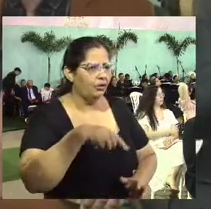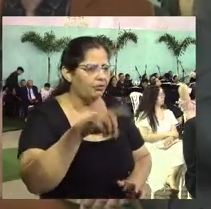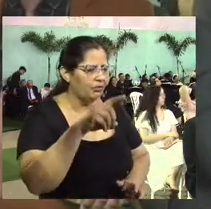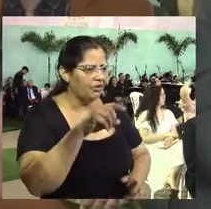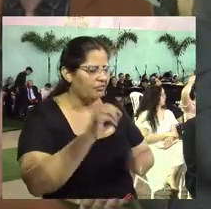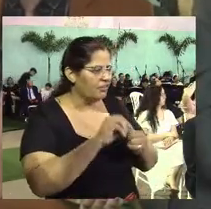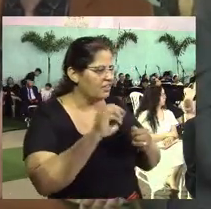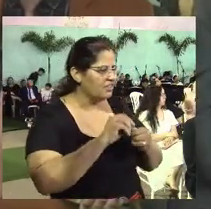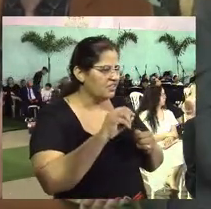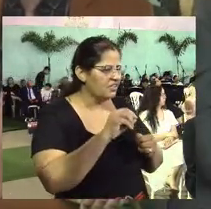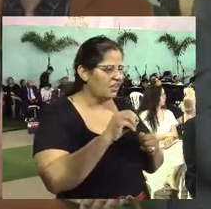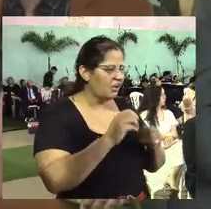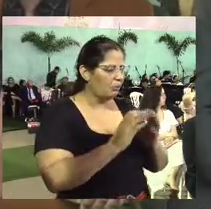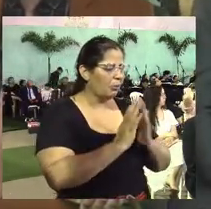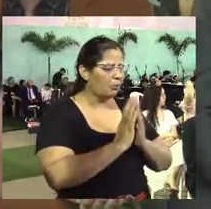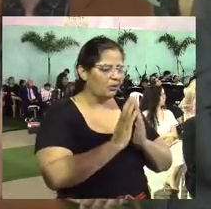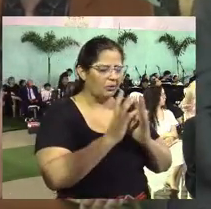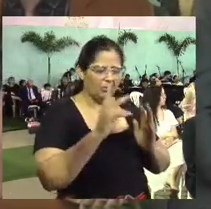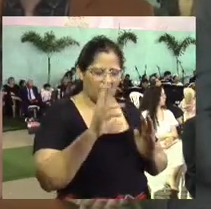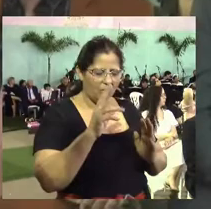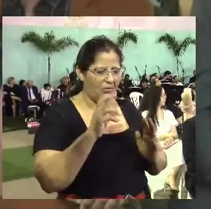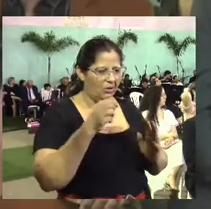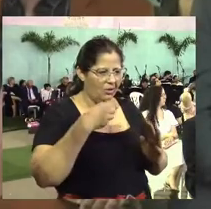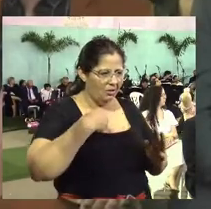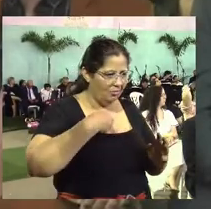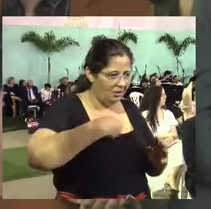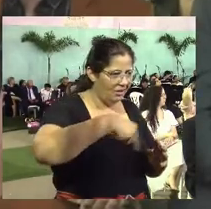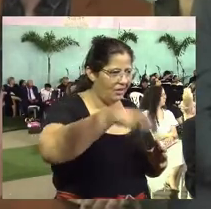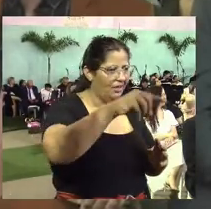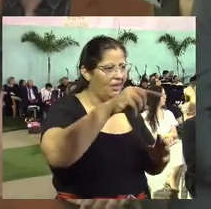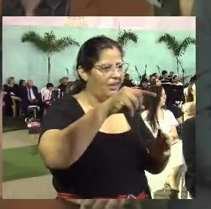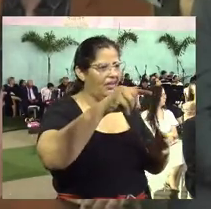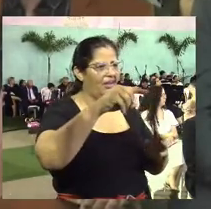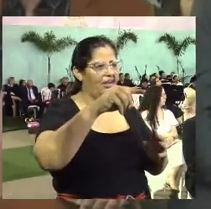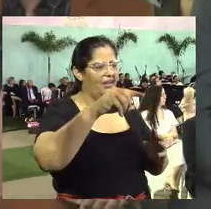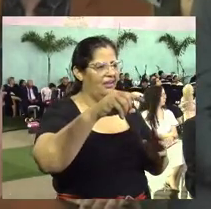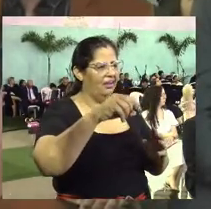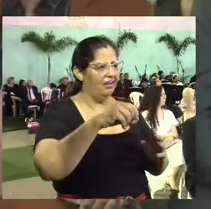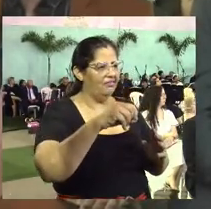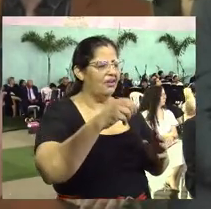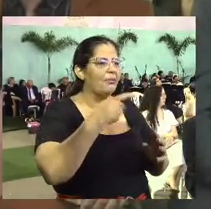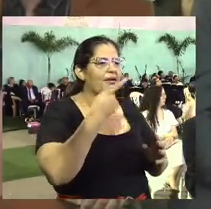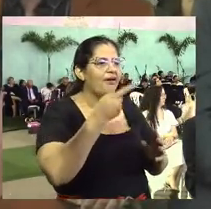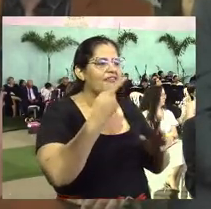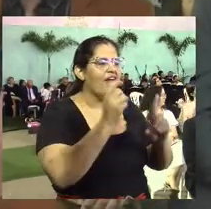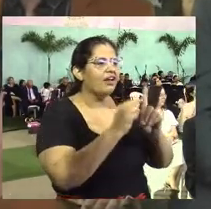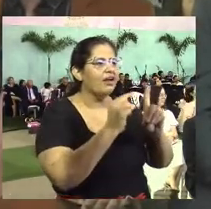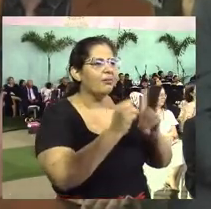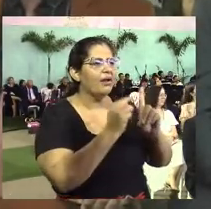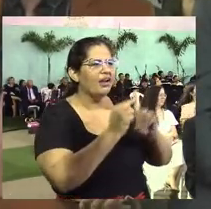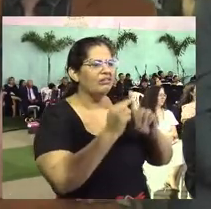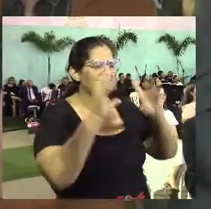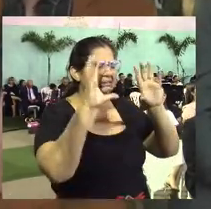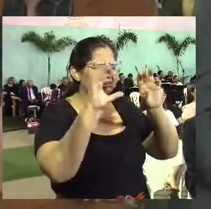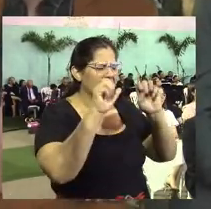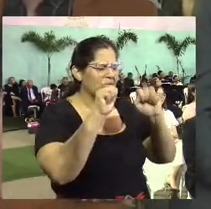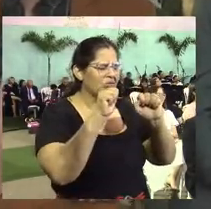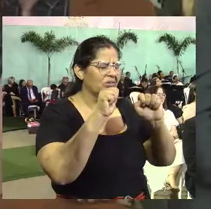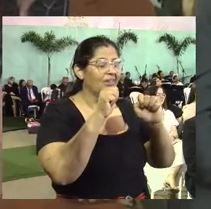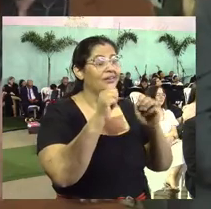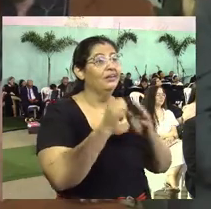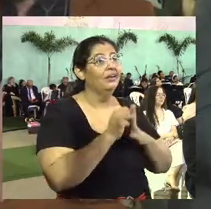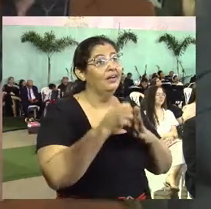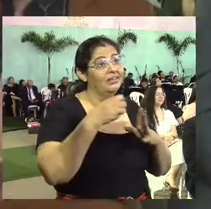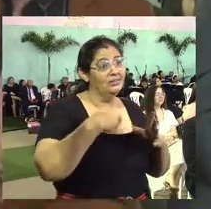Deus leva-me a pregar no lugar mais escuro da terra me deu um frio na barriga meu Deus por onde é que você vai me levar tem